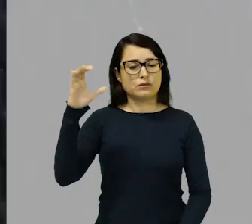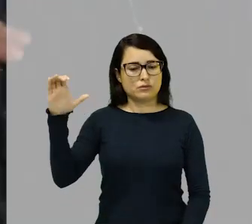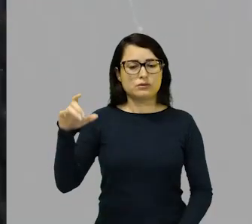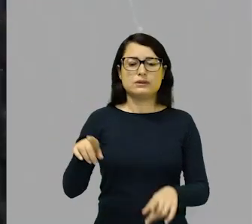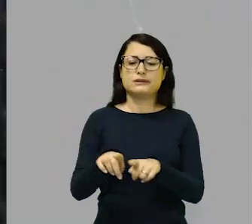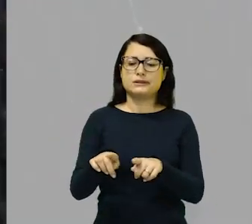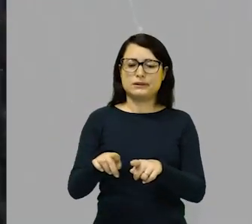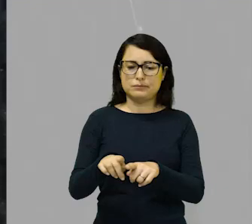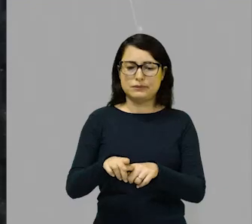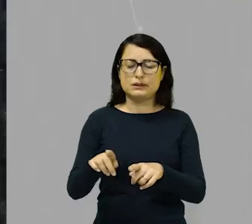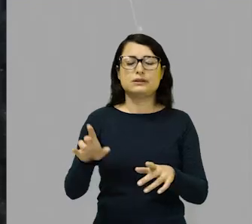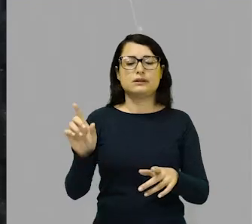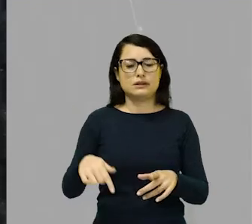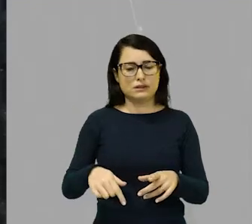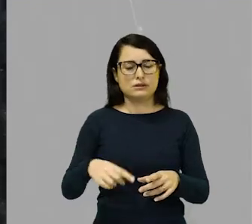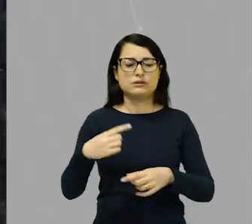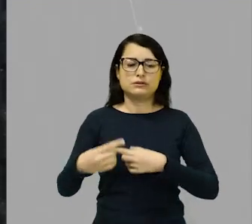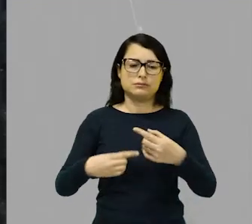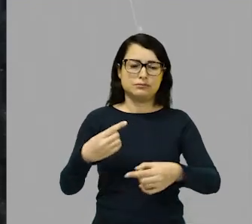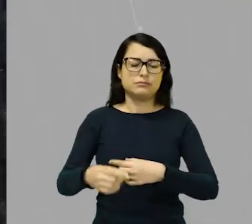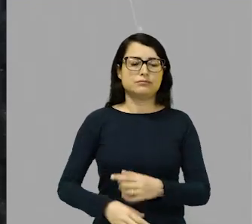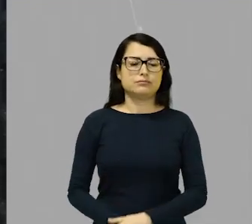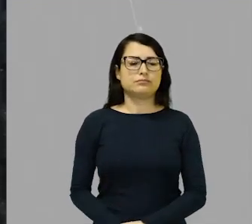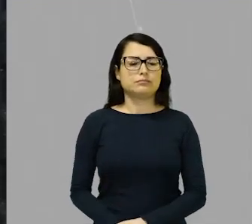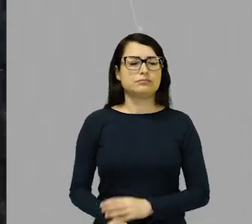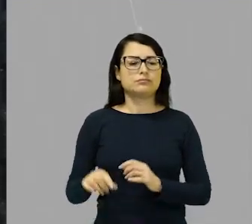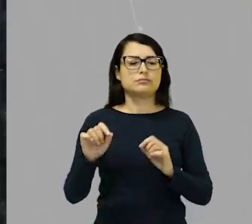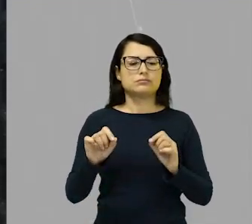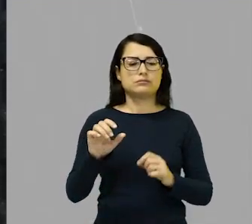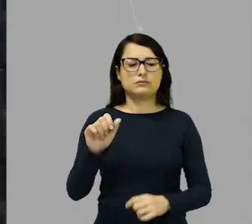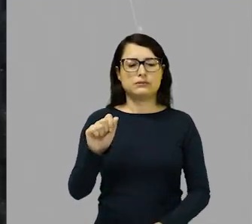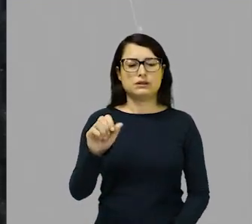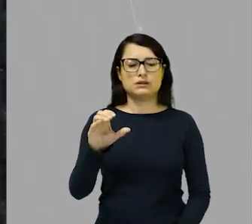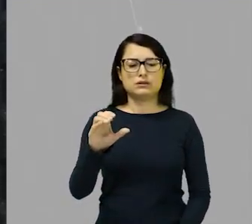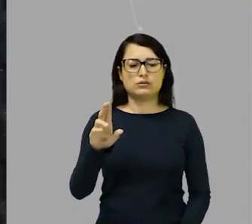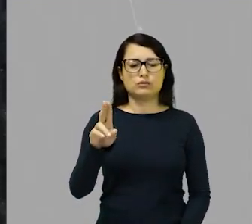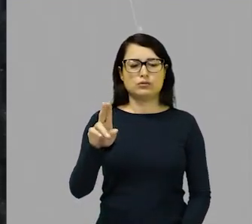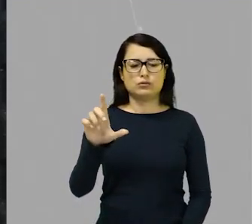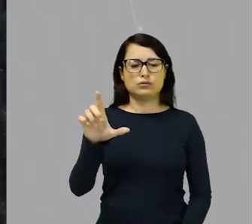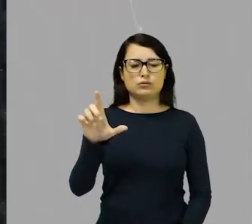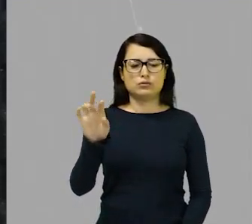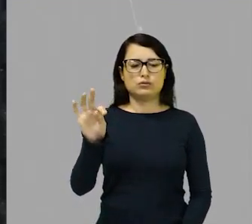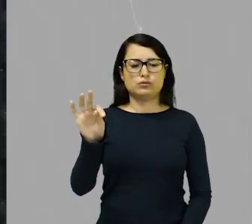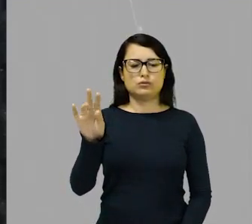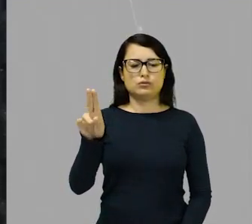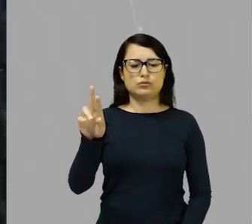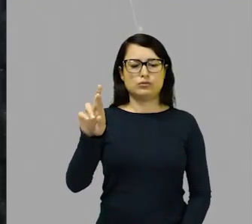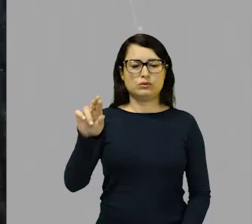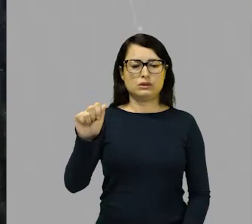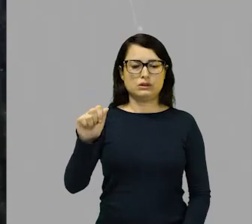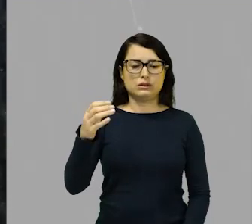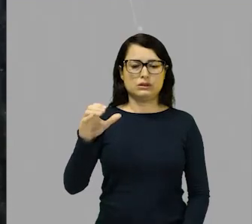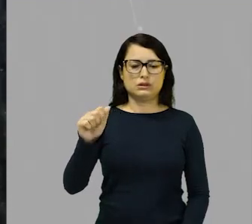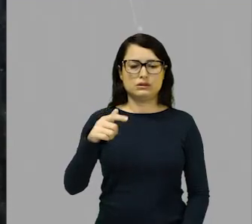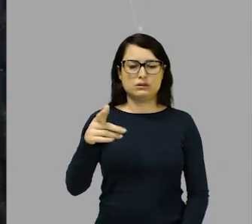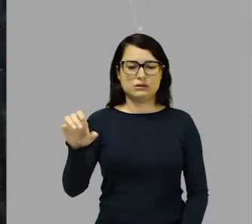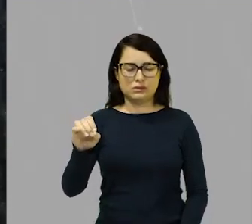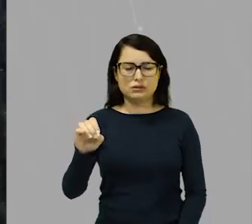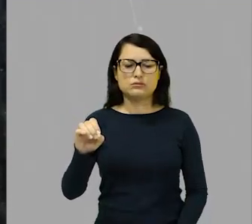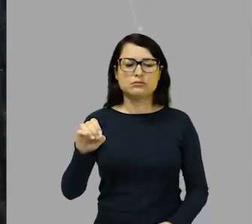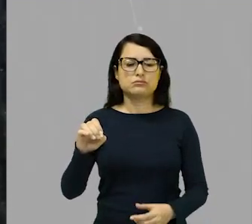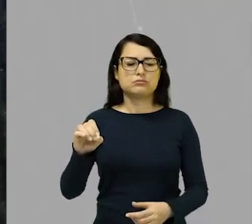será dinâmica. Aculturação é um termo muito presente em textos de sociologia,